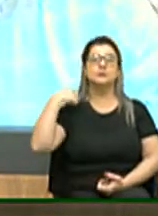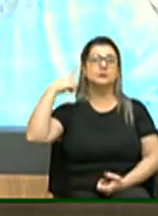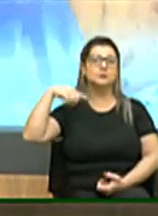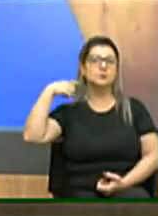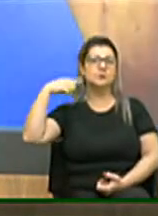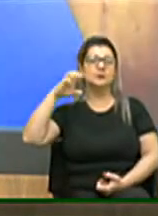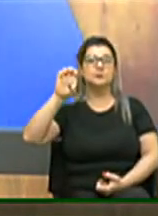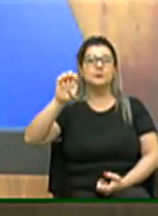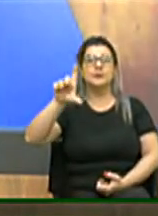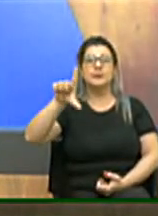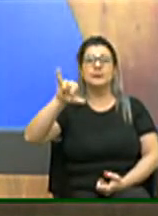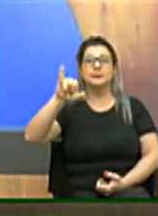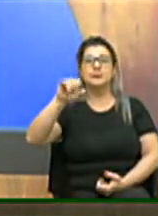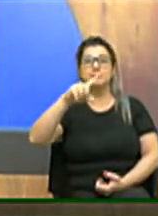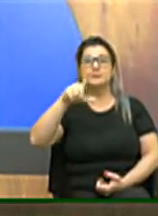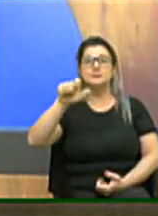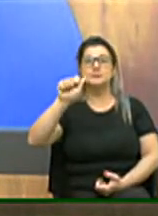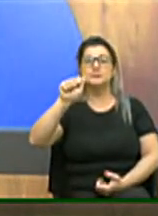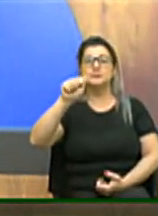Deputado Elisandro Sabino.